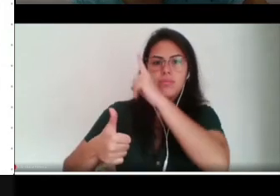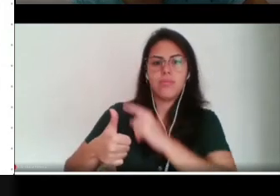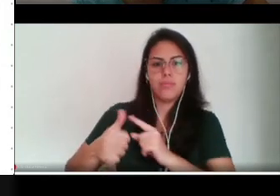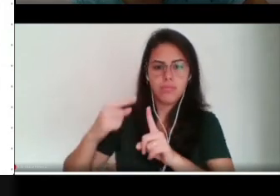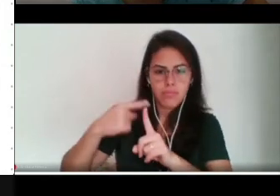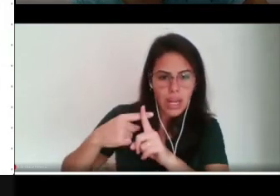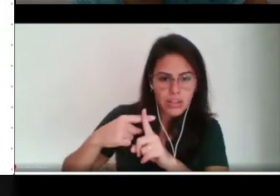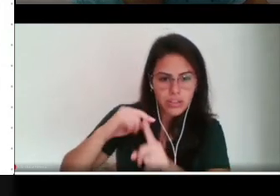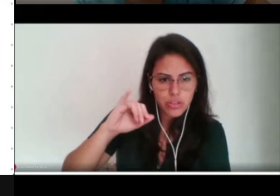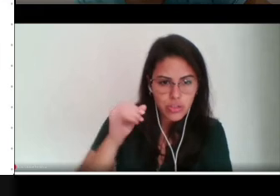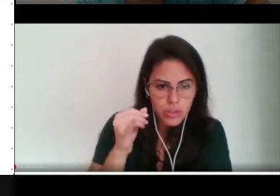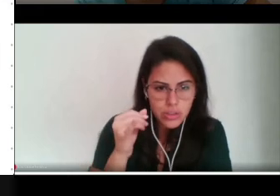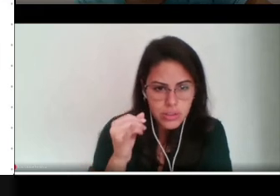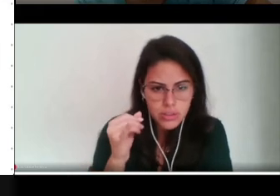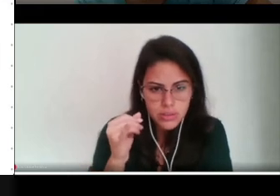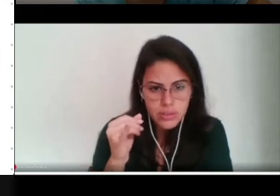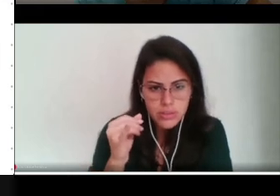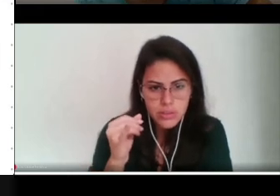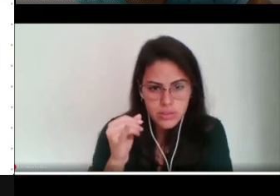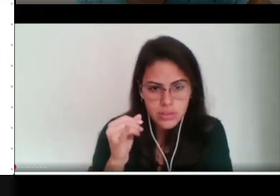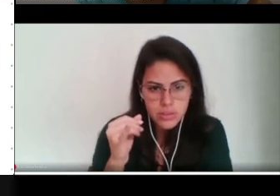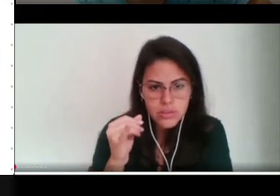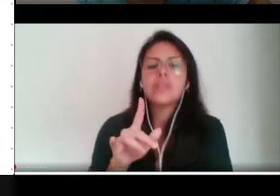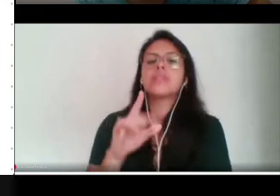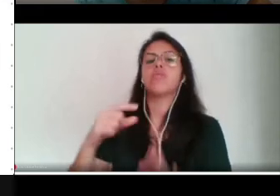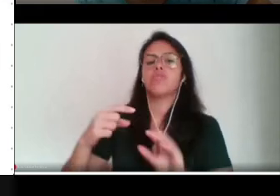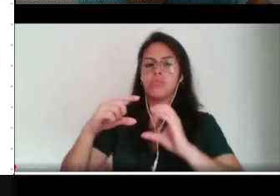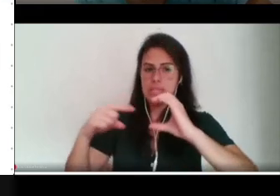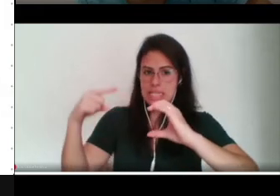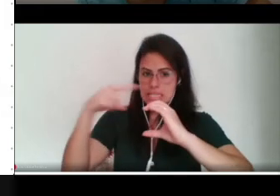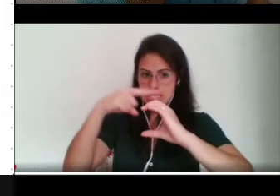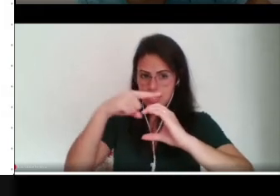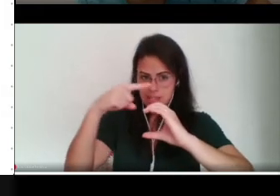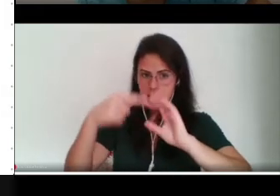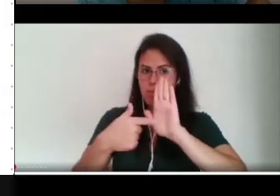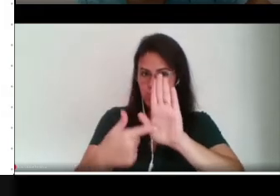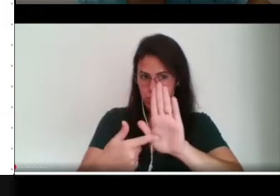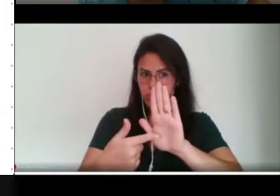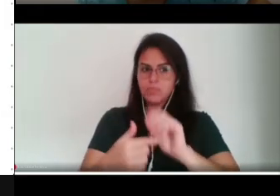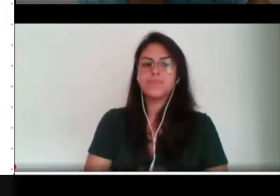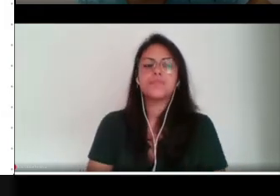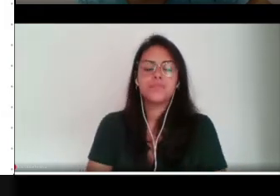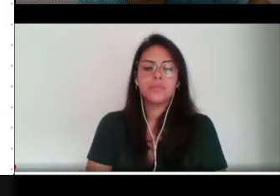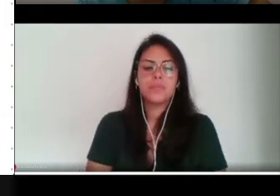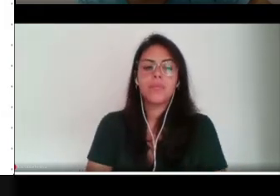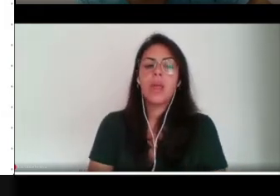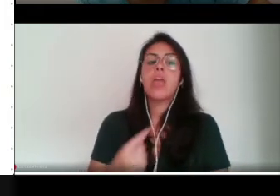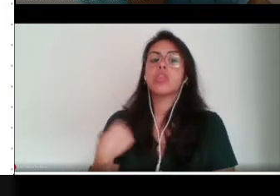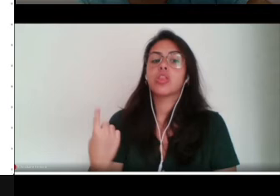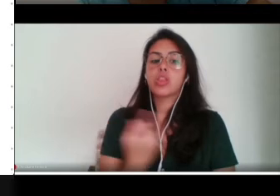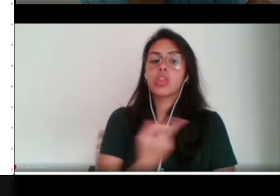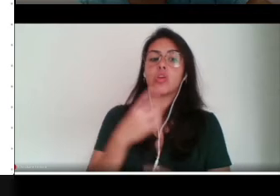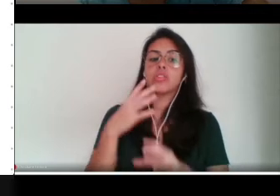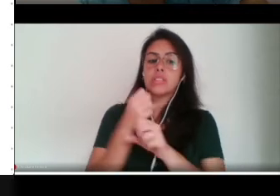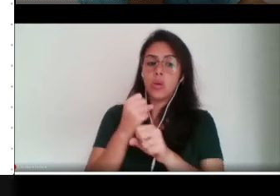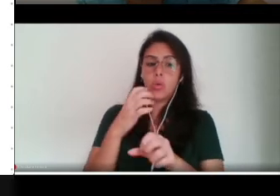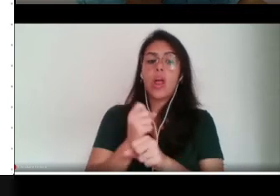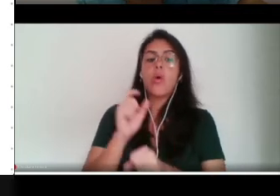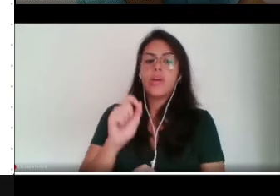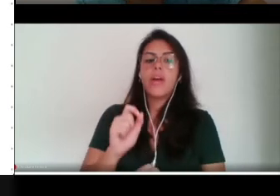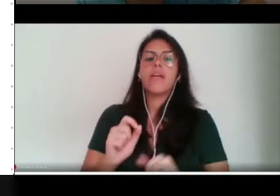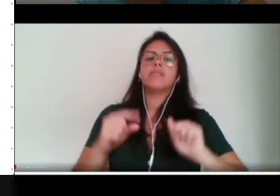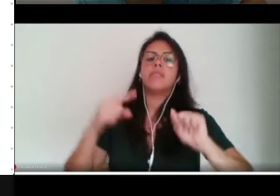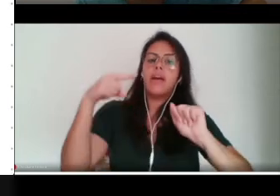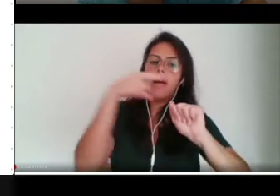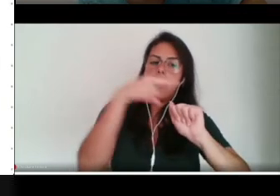quer que a gente calcule é A VEC B VEC C. Então, primeiro eu faço o produto vetorial de B VEC C. Então, B